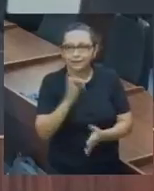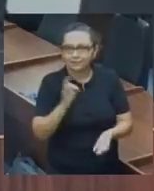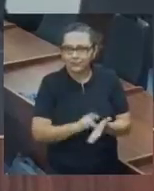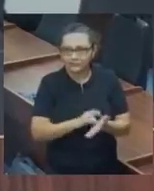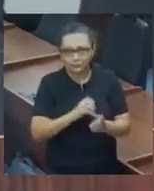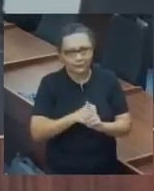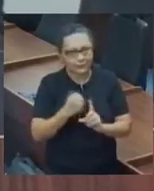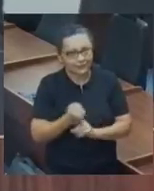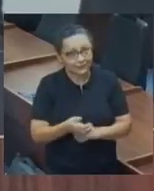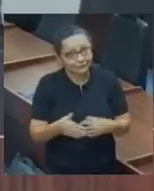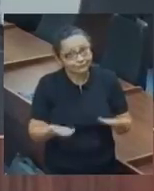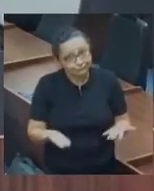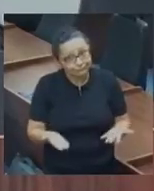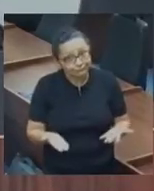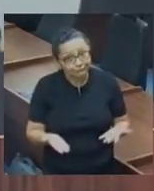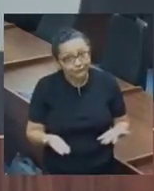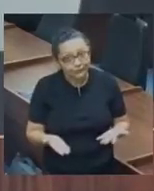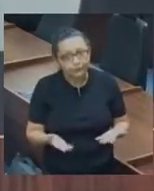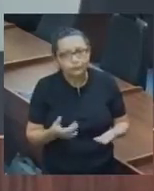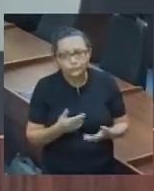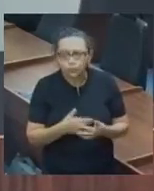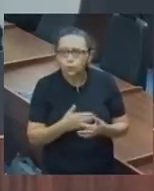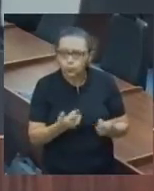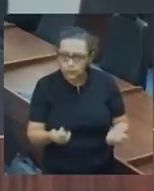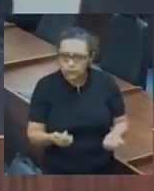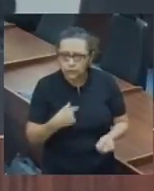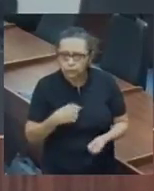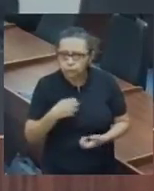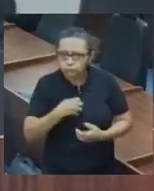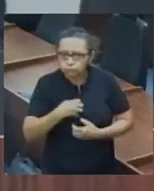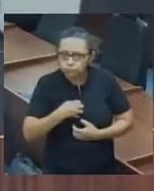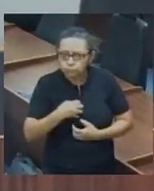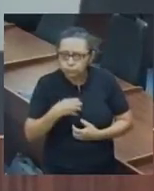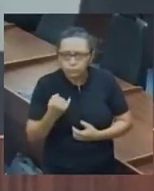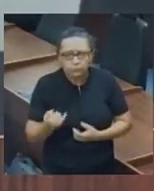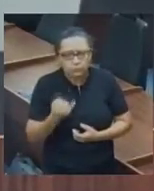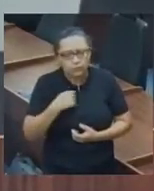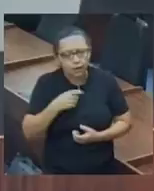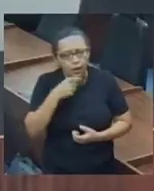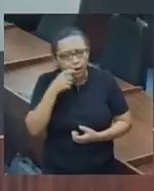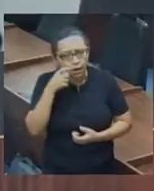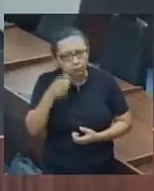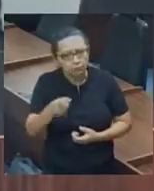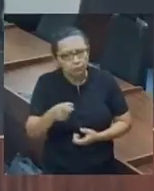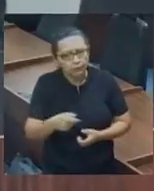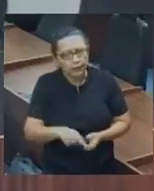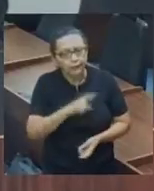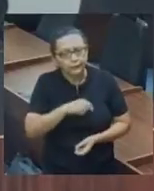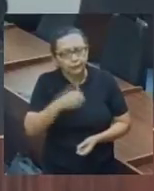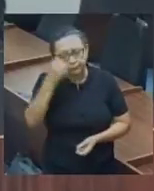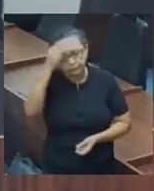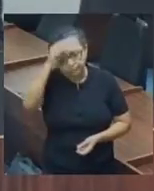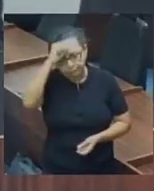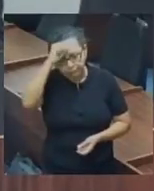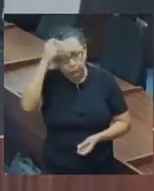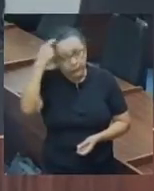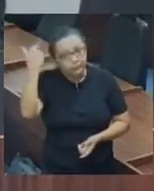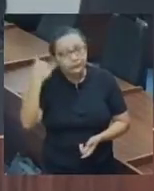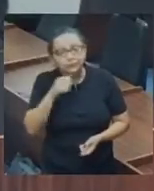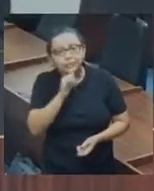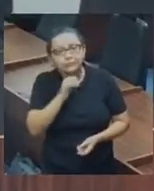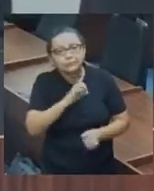então os exemplos que eu achei super interessante nunca tinha pensado neles que o que o leonardo colocou dos super heróis